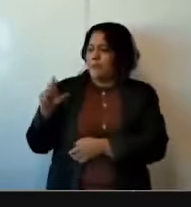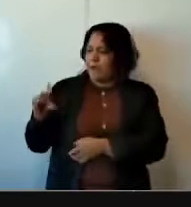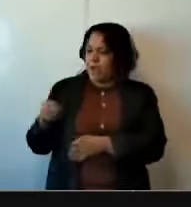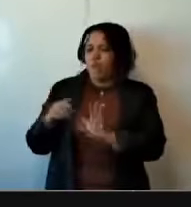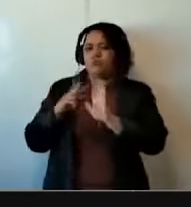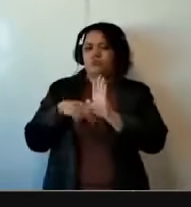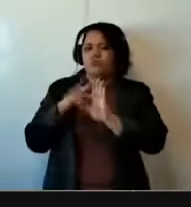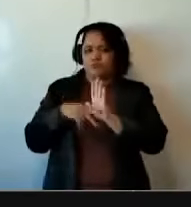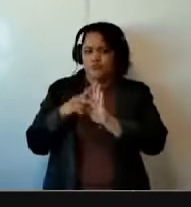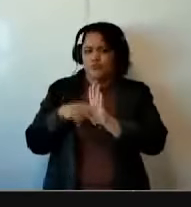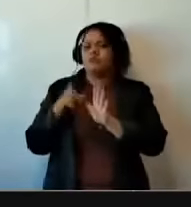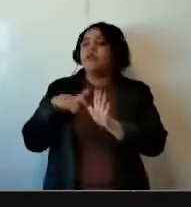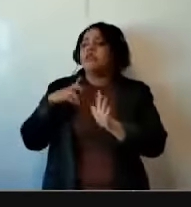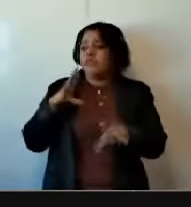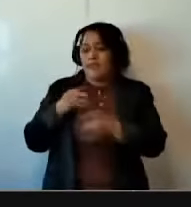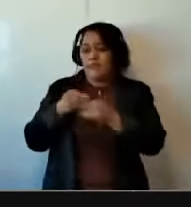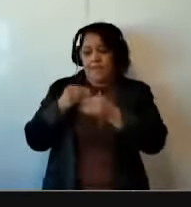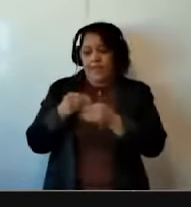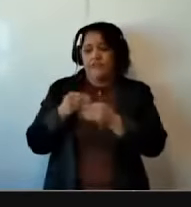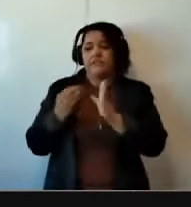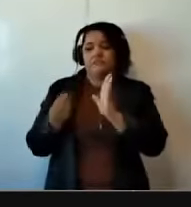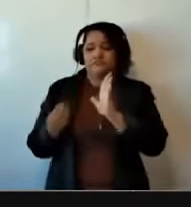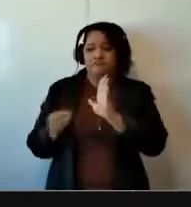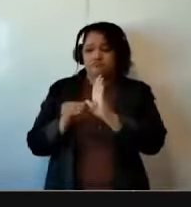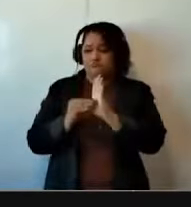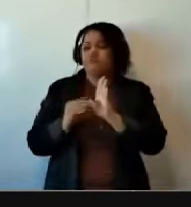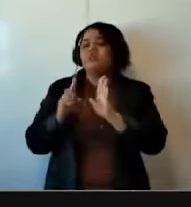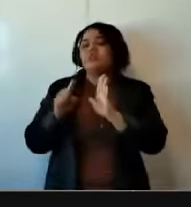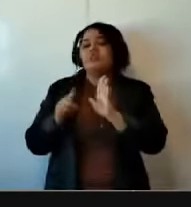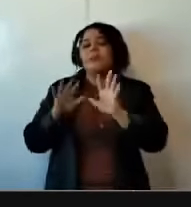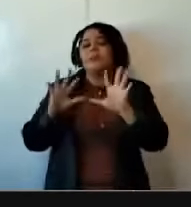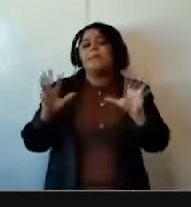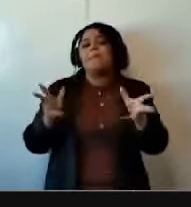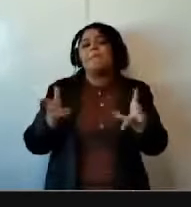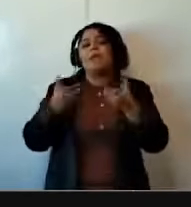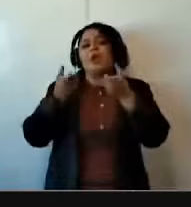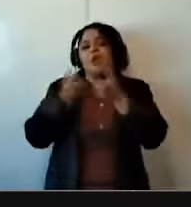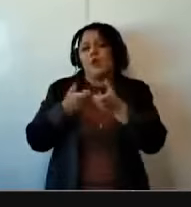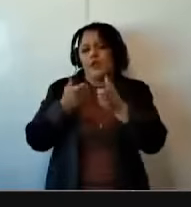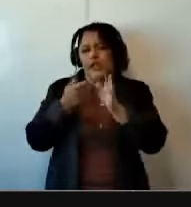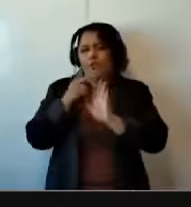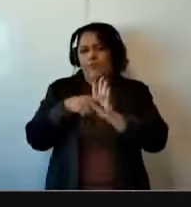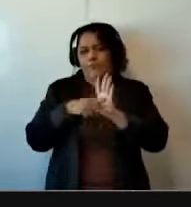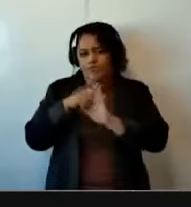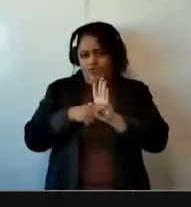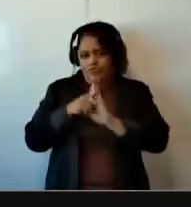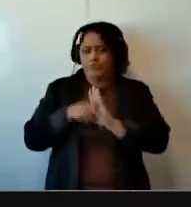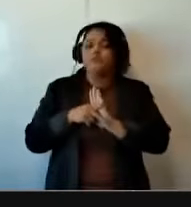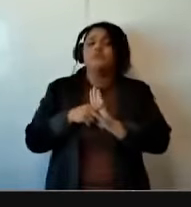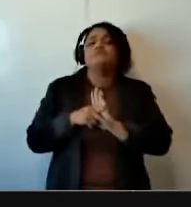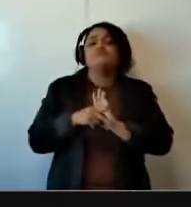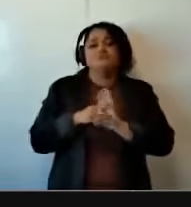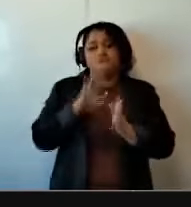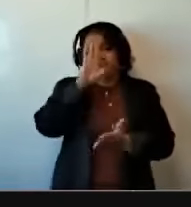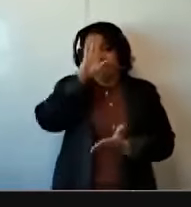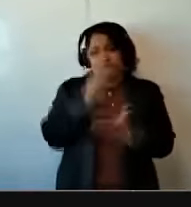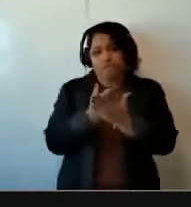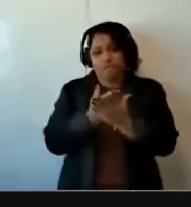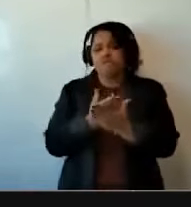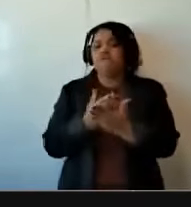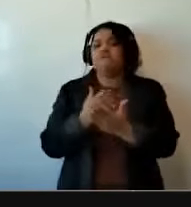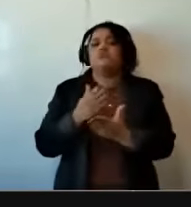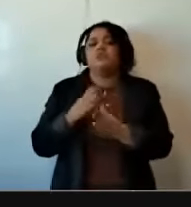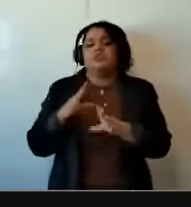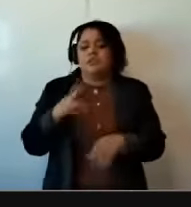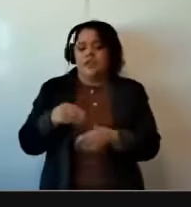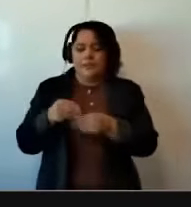que foram colocadas no projeto para aperfeiçoar o projeto e que nós cremos que, de fato, agora, essas emendas passando pelas